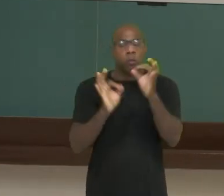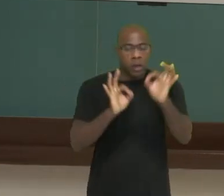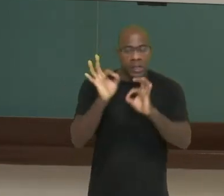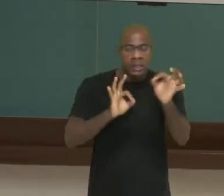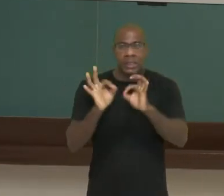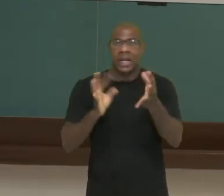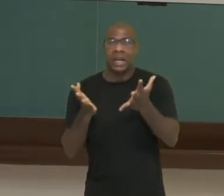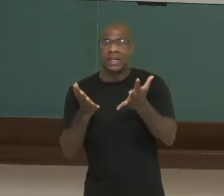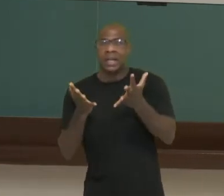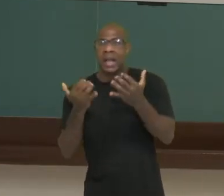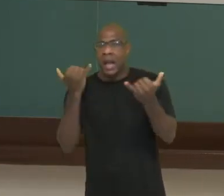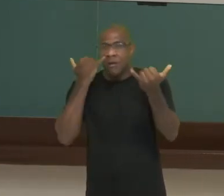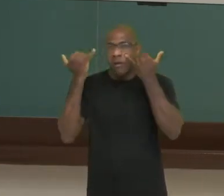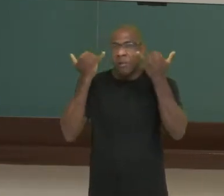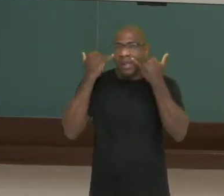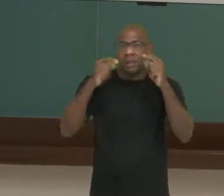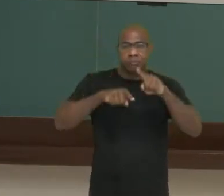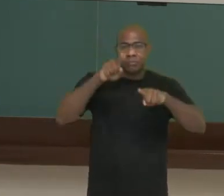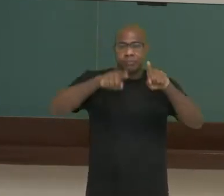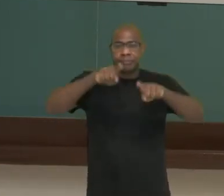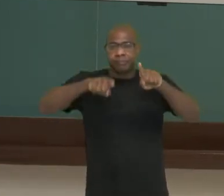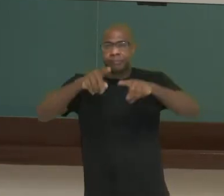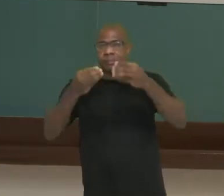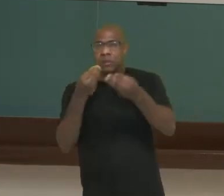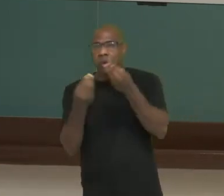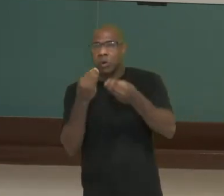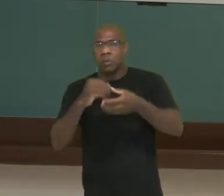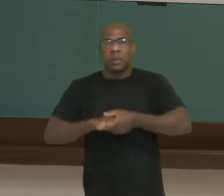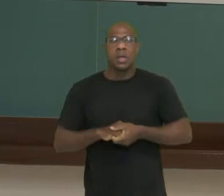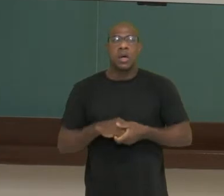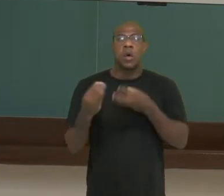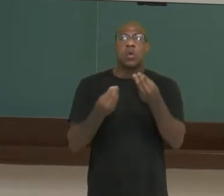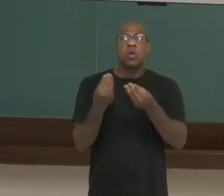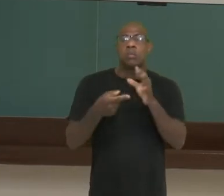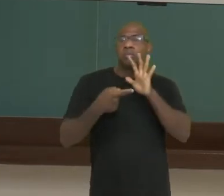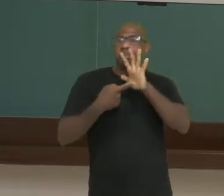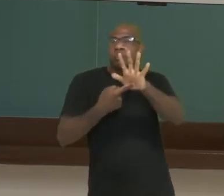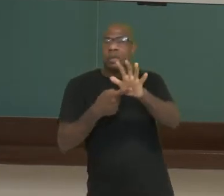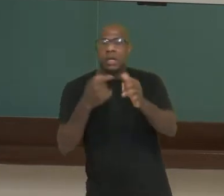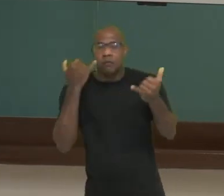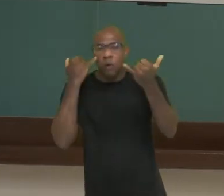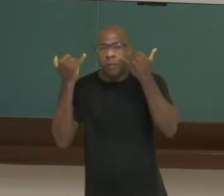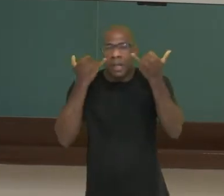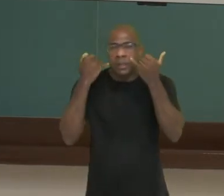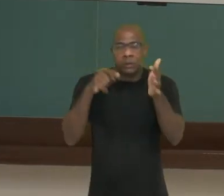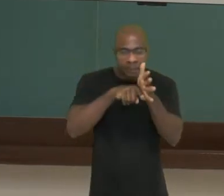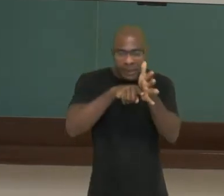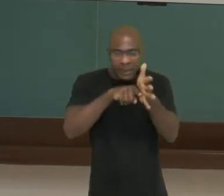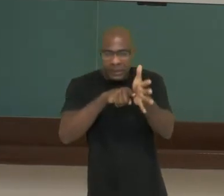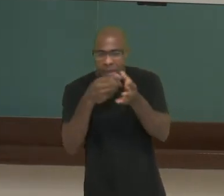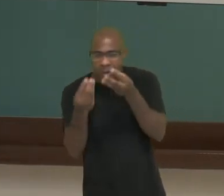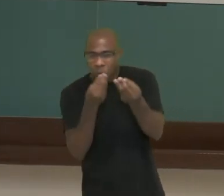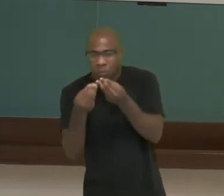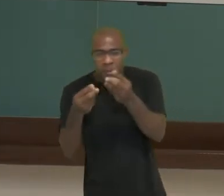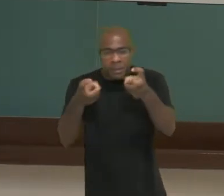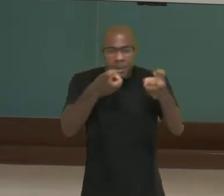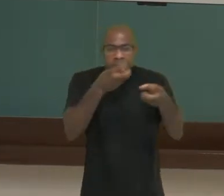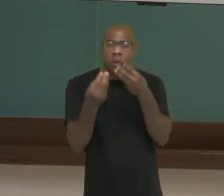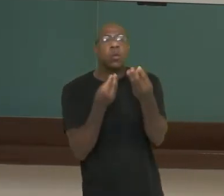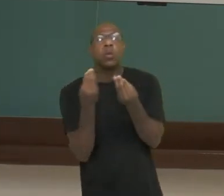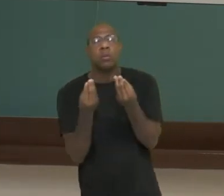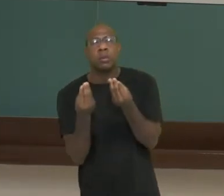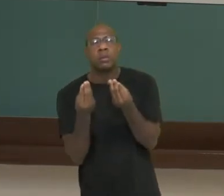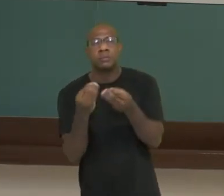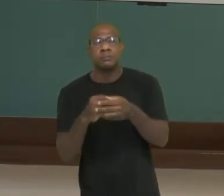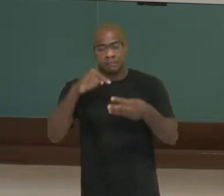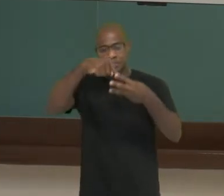pesquisa? Pensa um pouquinho. Como se apresenta os dados de uma pesquisa visando a sua interpretação? Temos esses